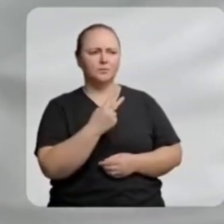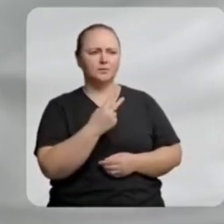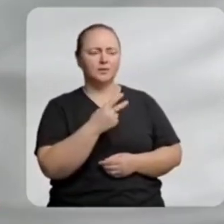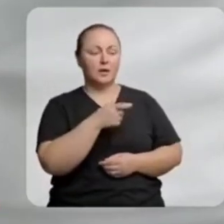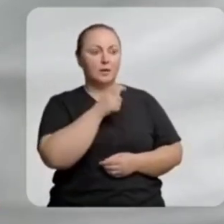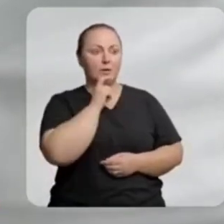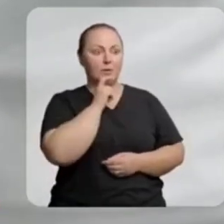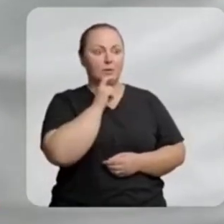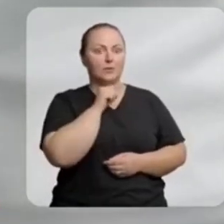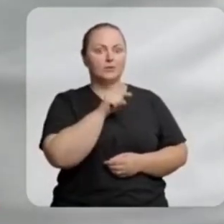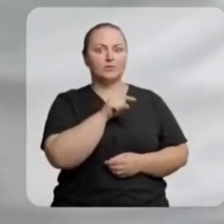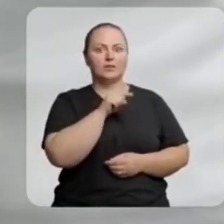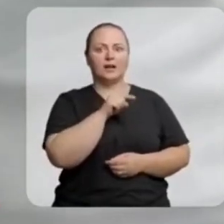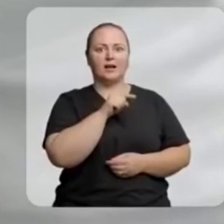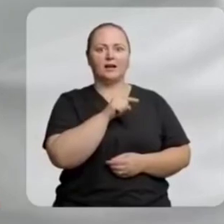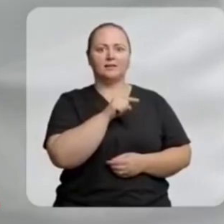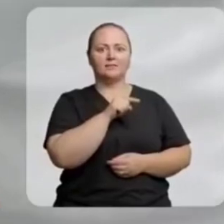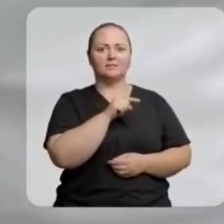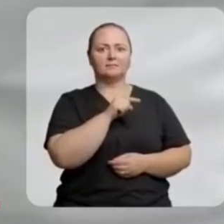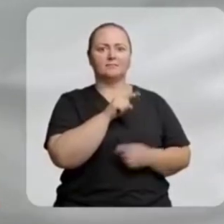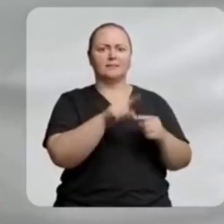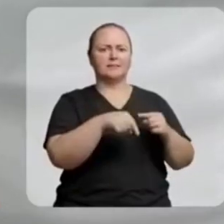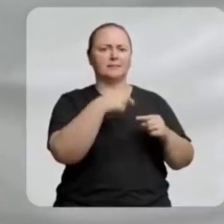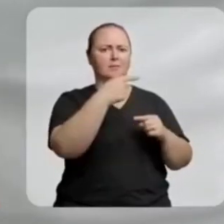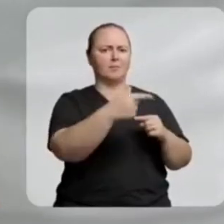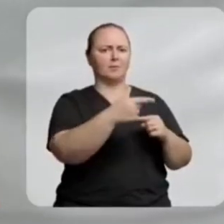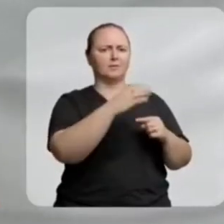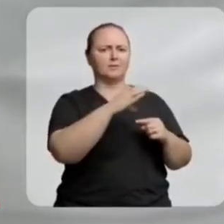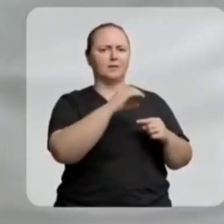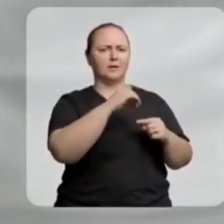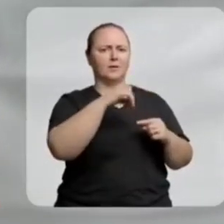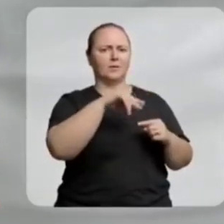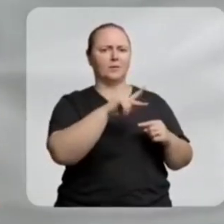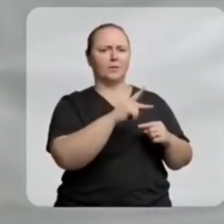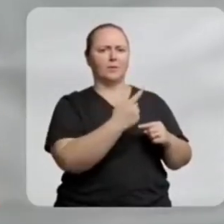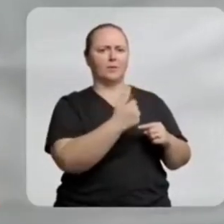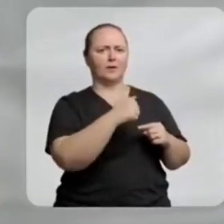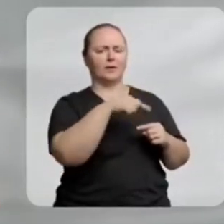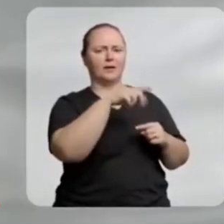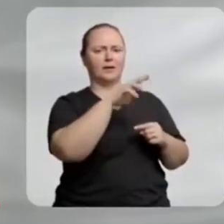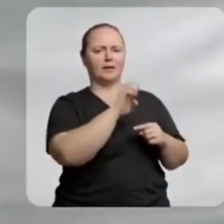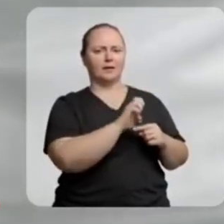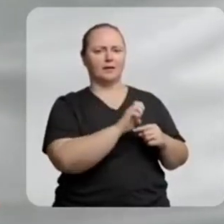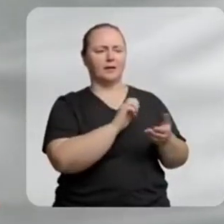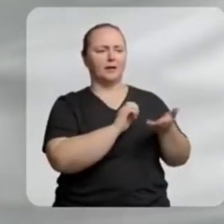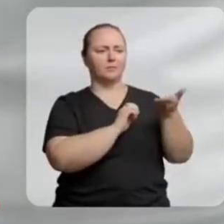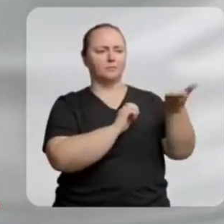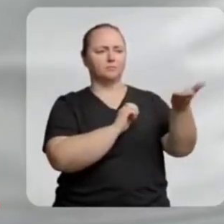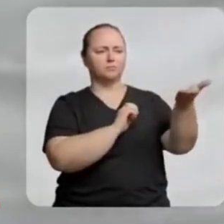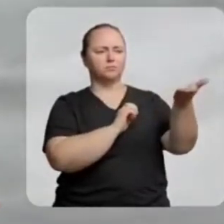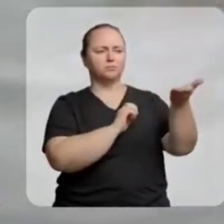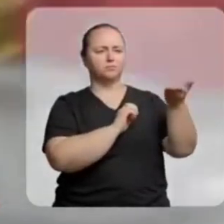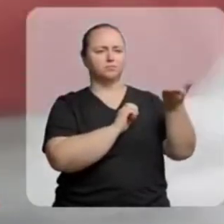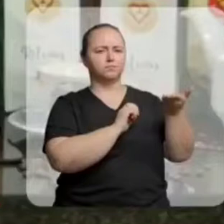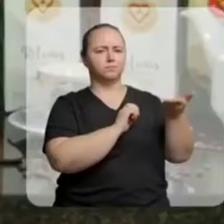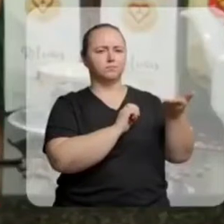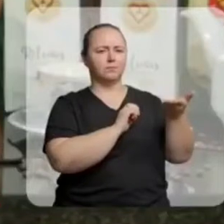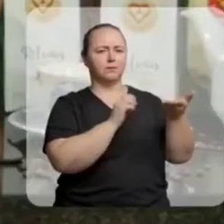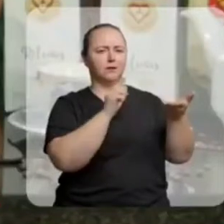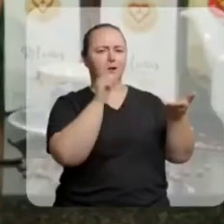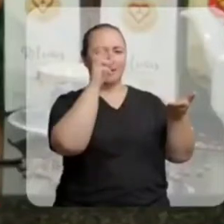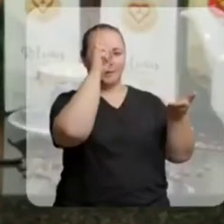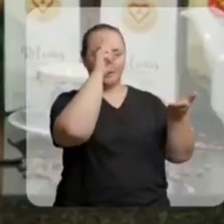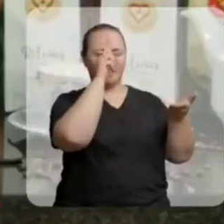congelado. Aquece o conhaque, que a gente estava falando antes, aquece o uísque no micro-ondas e põe a bebida alcoólica